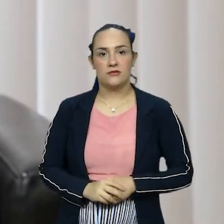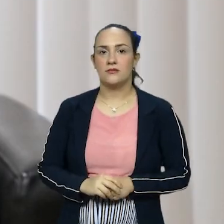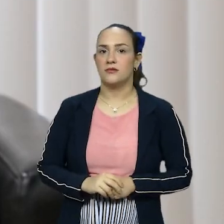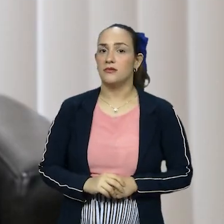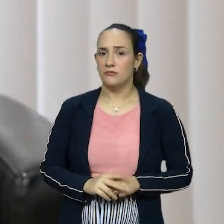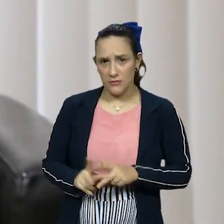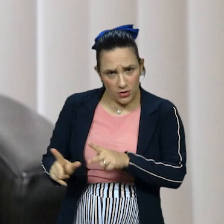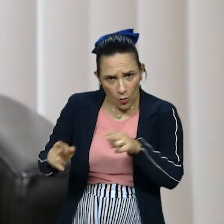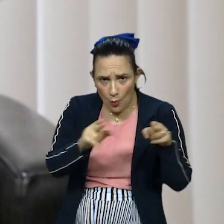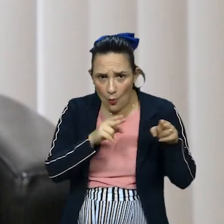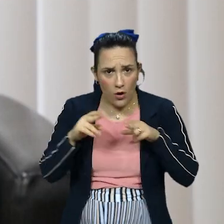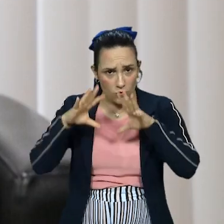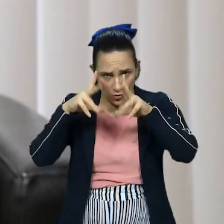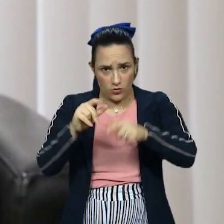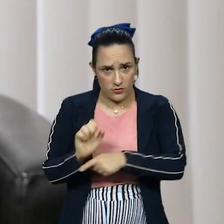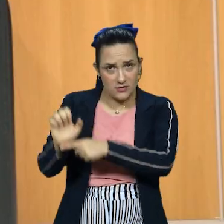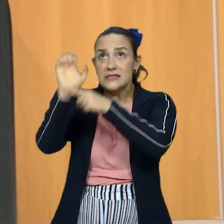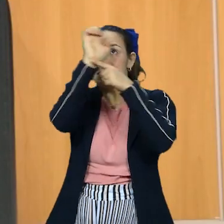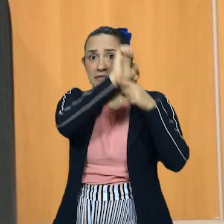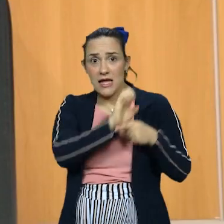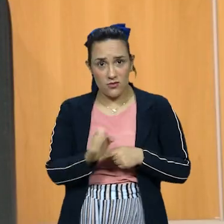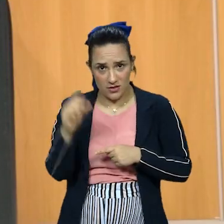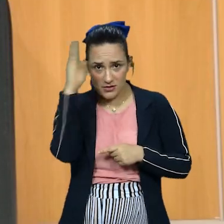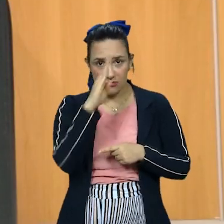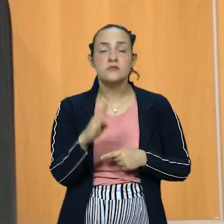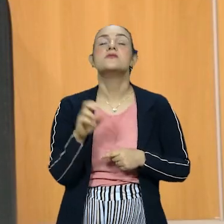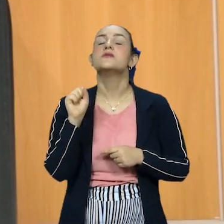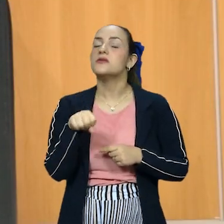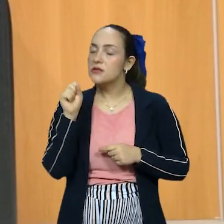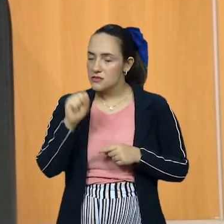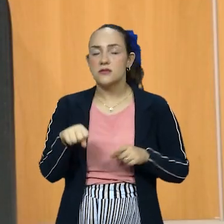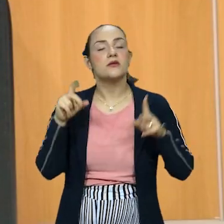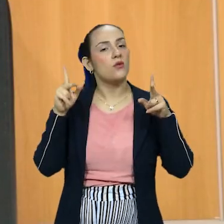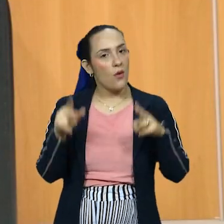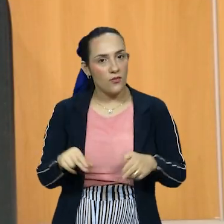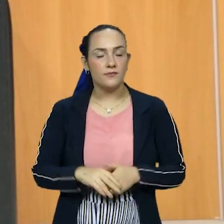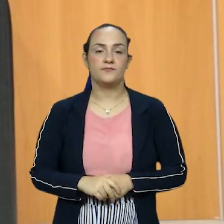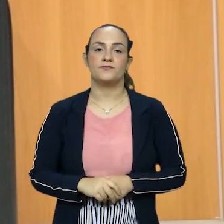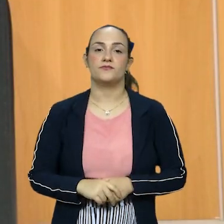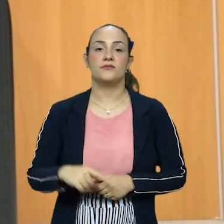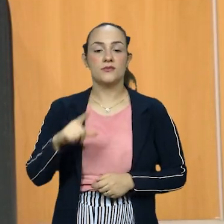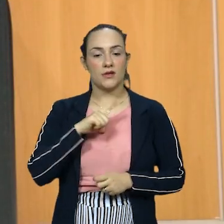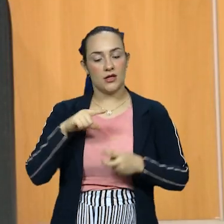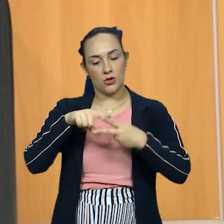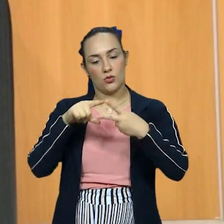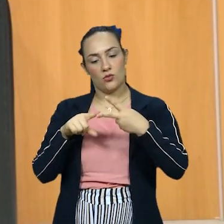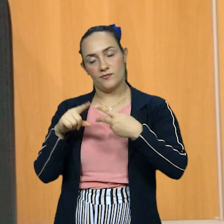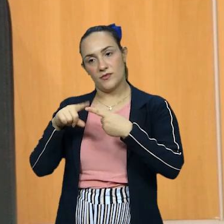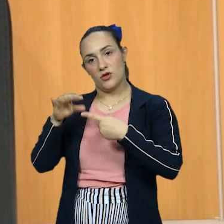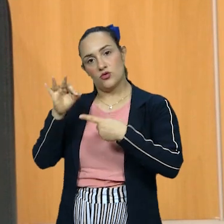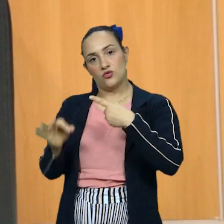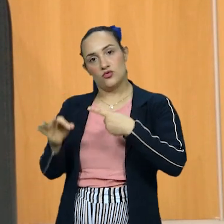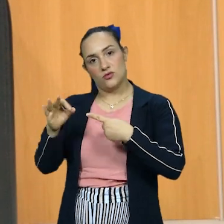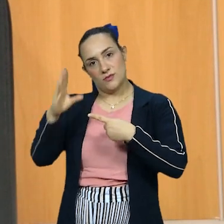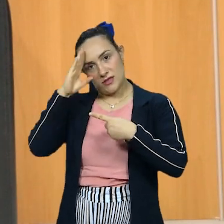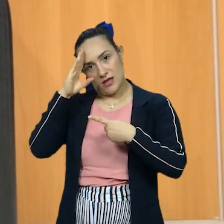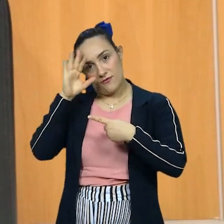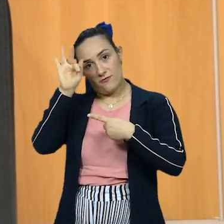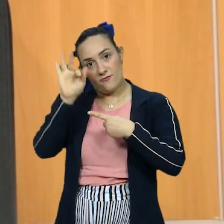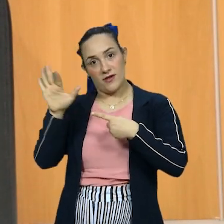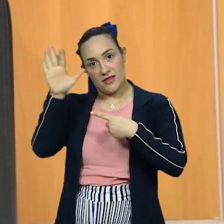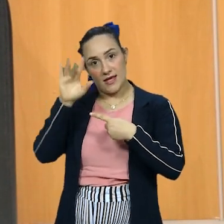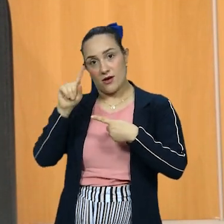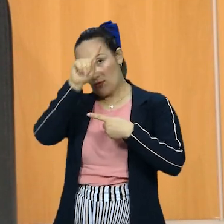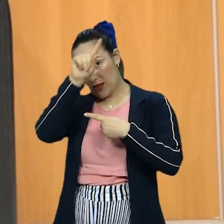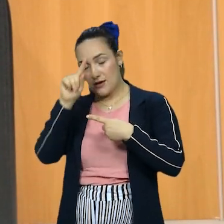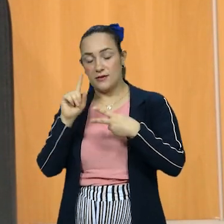Ocorre assim para todos os estados da Federação? Para todos os estados da Federação. A Justiça Militar, ela se divide em duas partes. Ela tem a Justiça Militar da